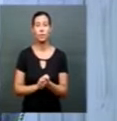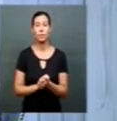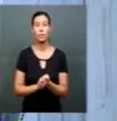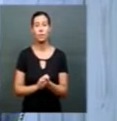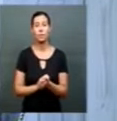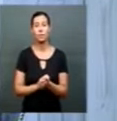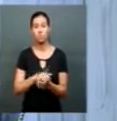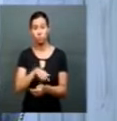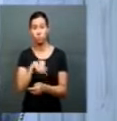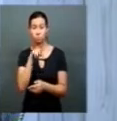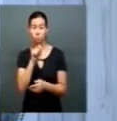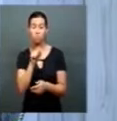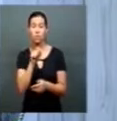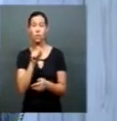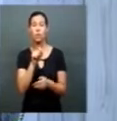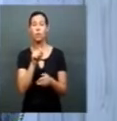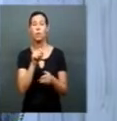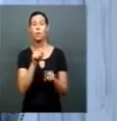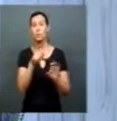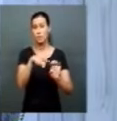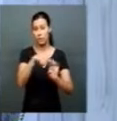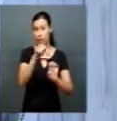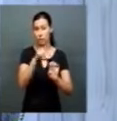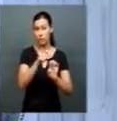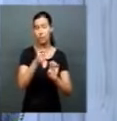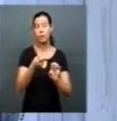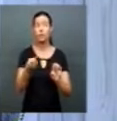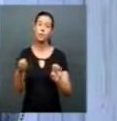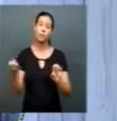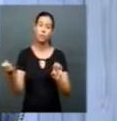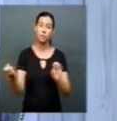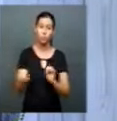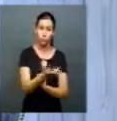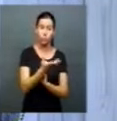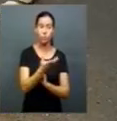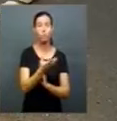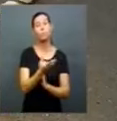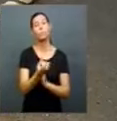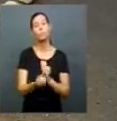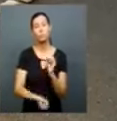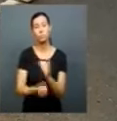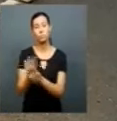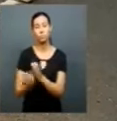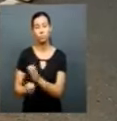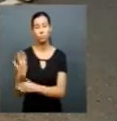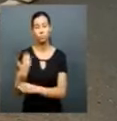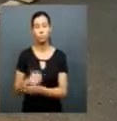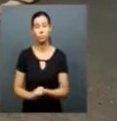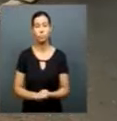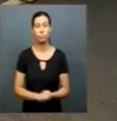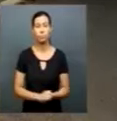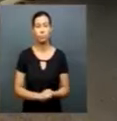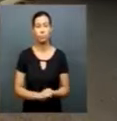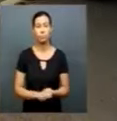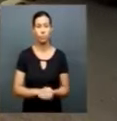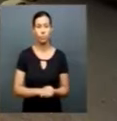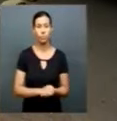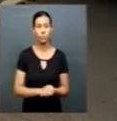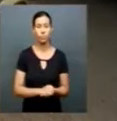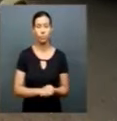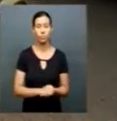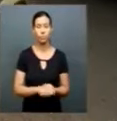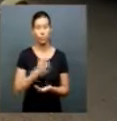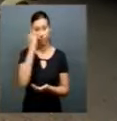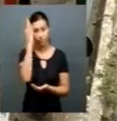tipo de negócio e criado soluções inovadoras para o mercado. Sabe quando precisamos usar